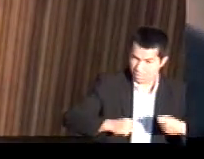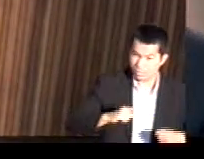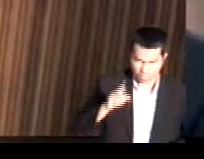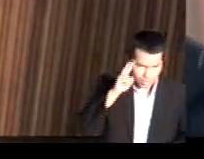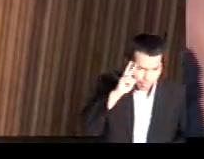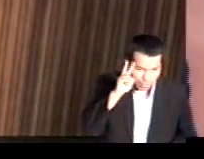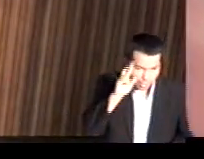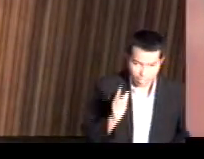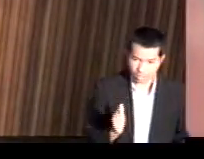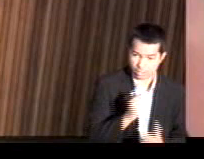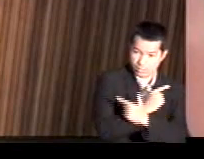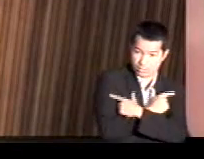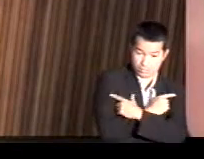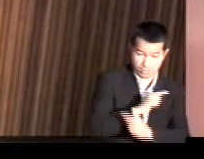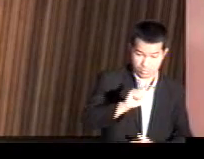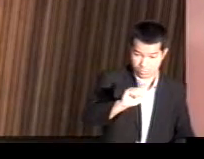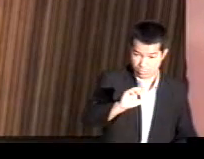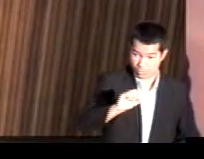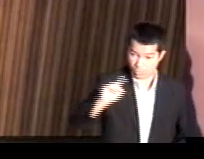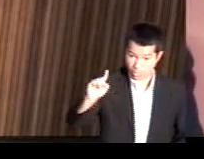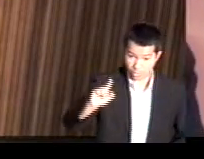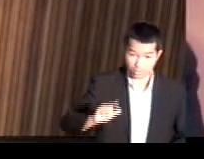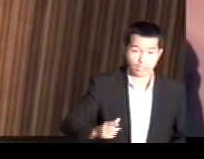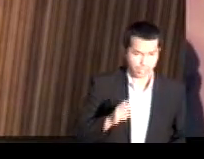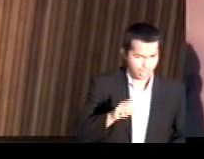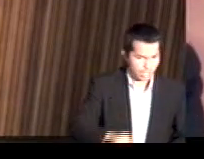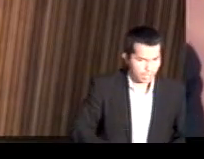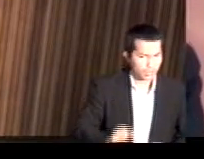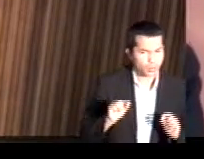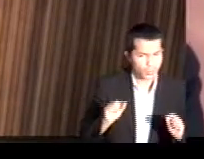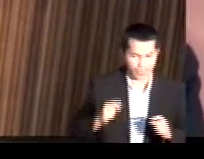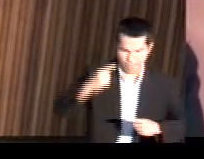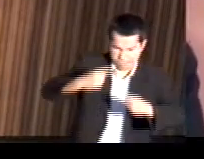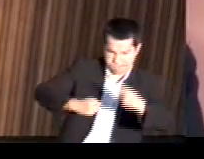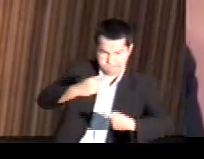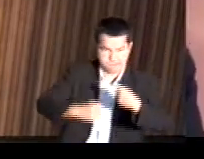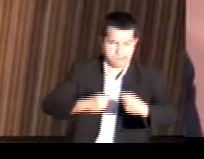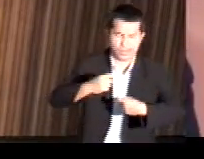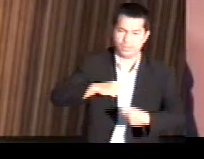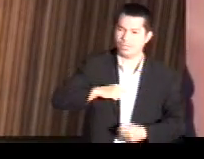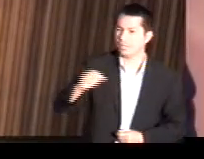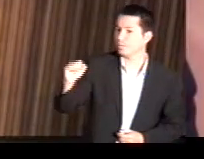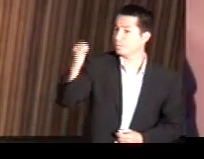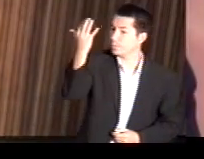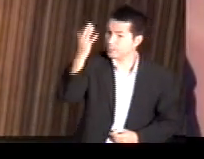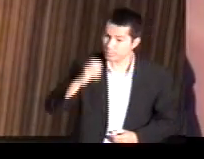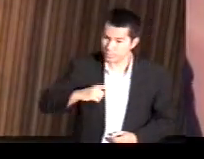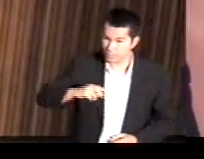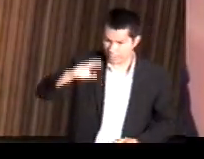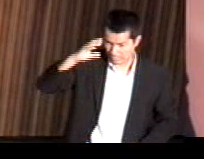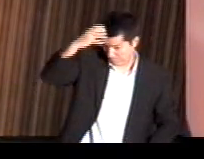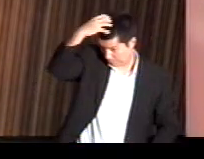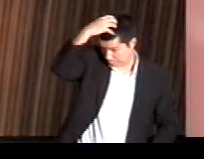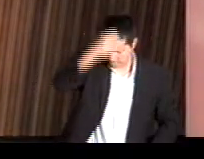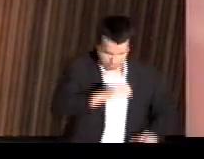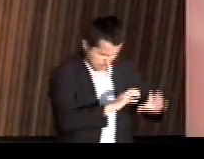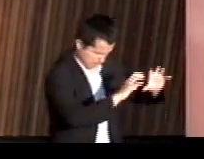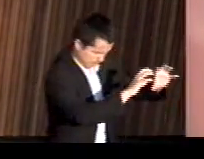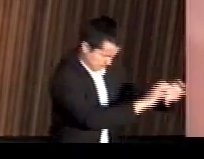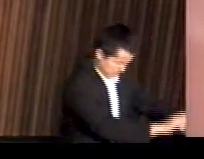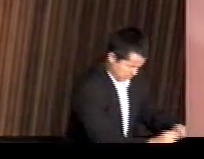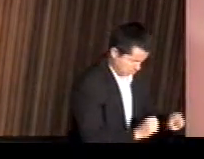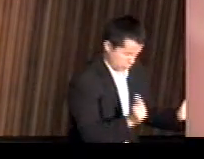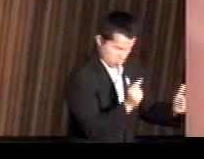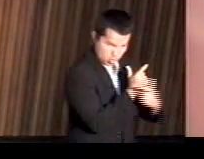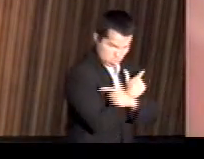Ló, sobrinho de Abraão, tinha sido levado preso quando a cidade onde ele morava